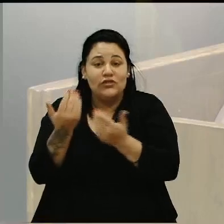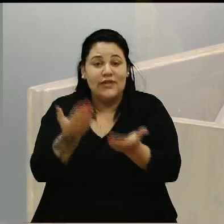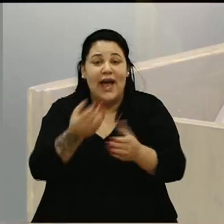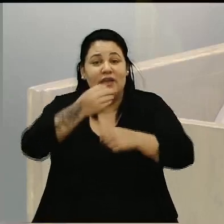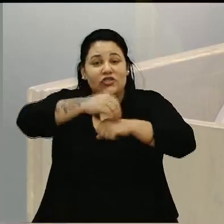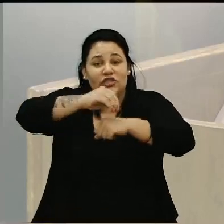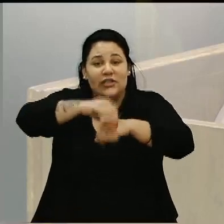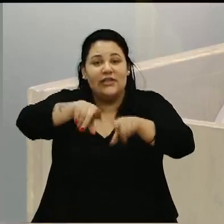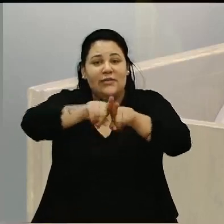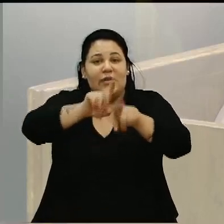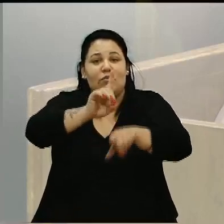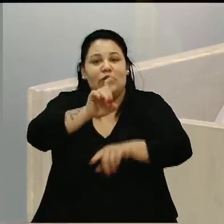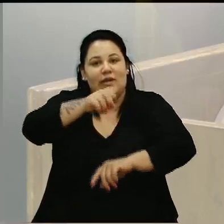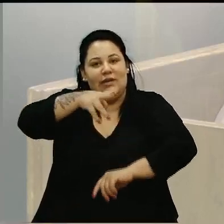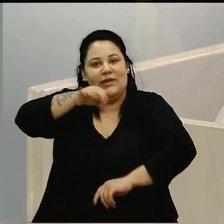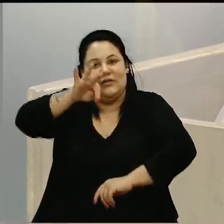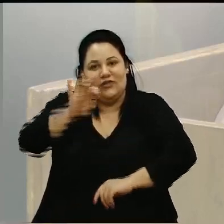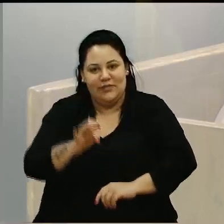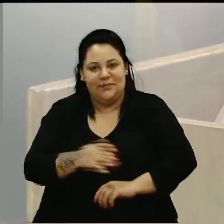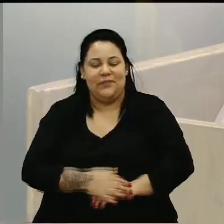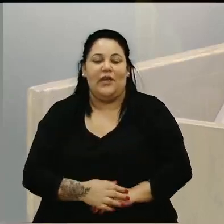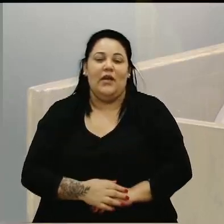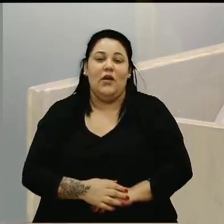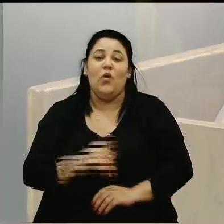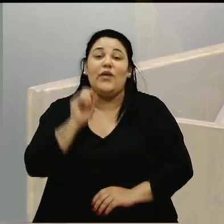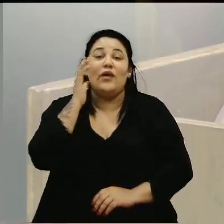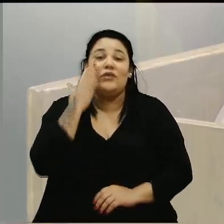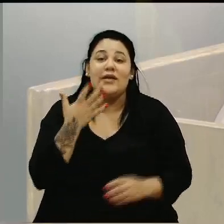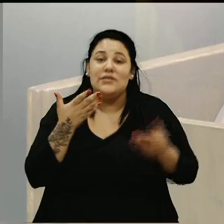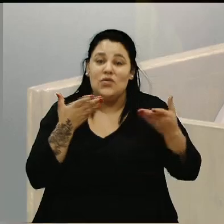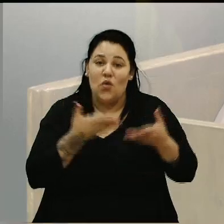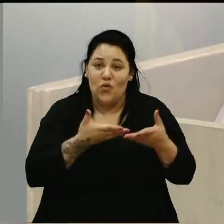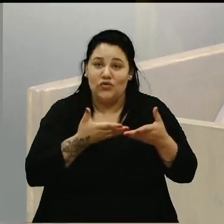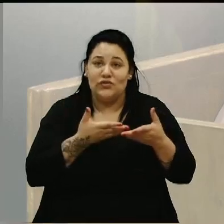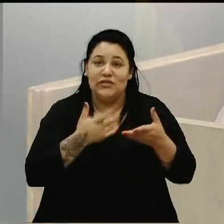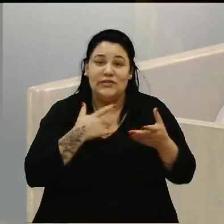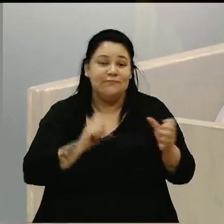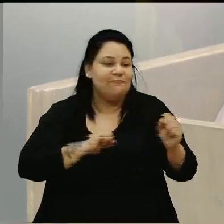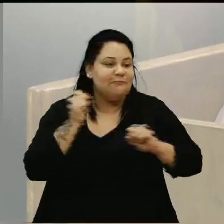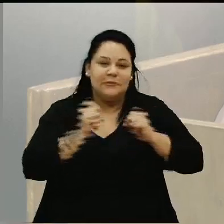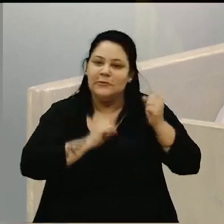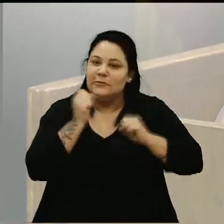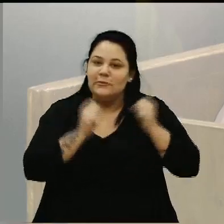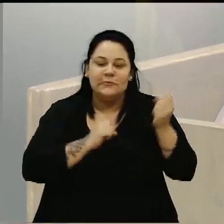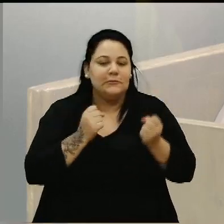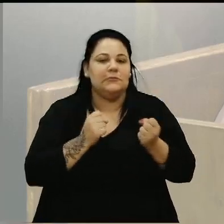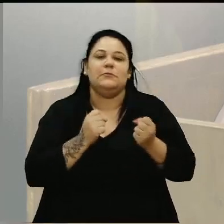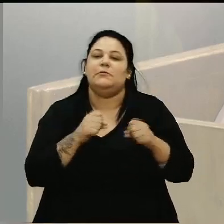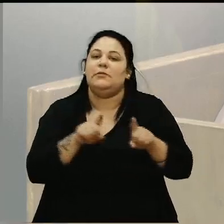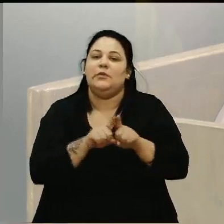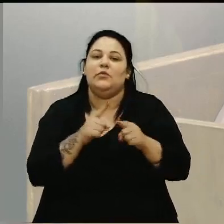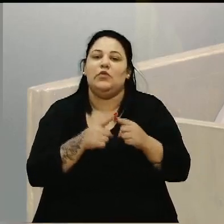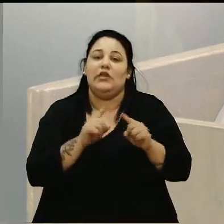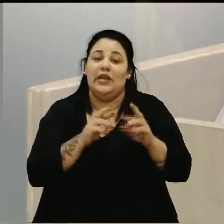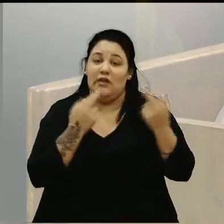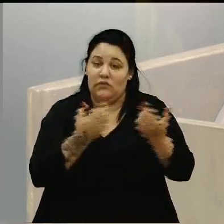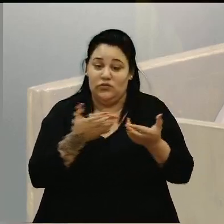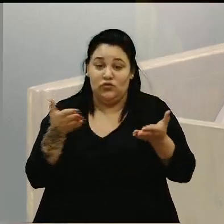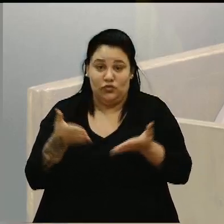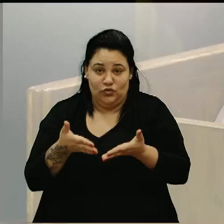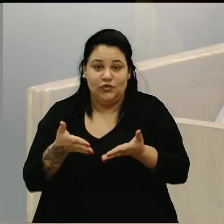para o DENIT? O que está acontecendo hoje, eles estão num desespero tão grande, e nessa reunião de hoje,